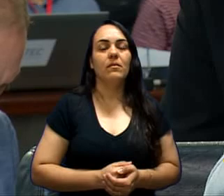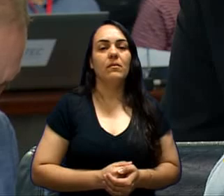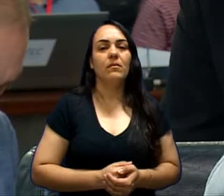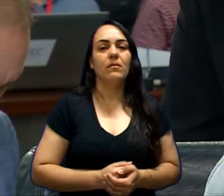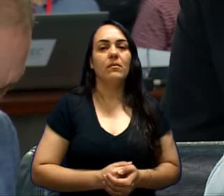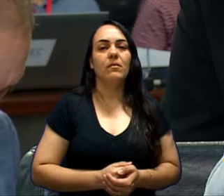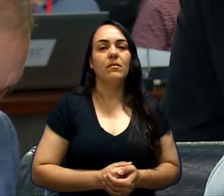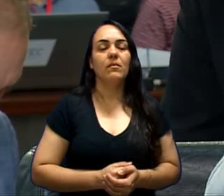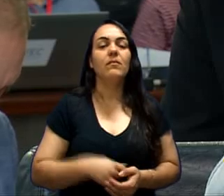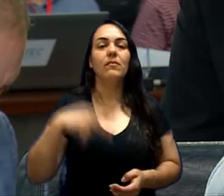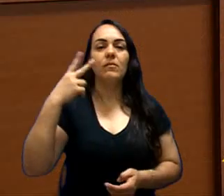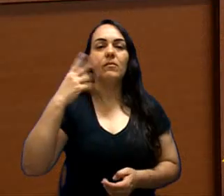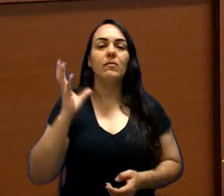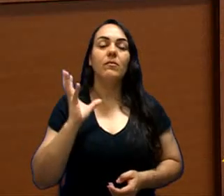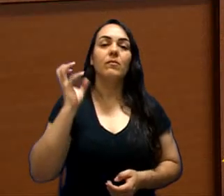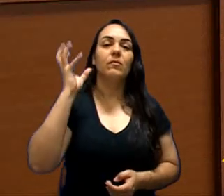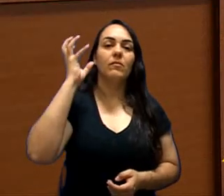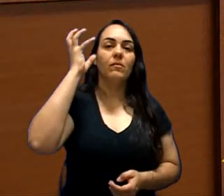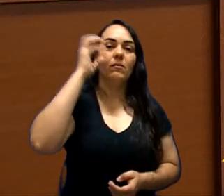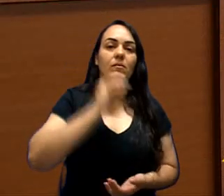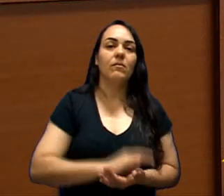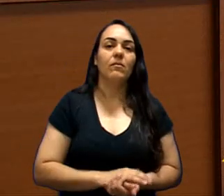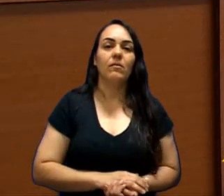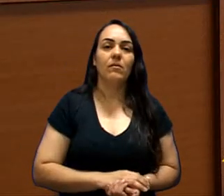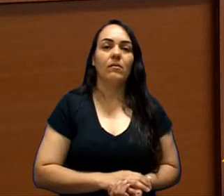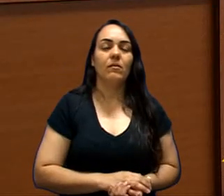Espera, Fernanda.